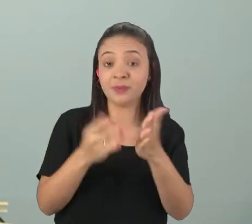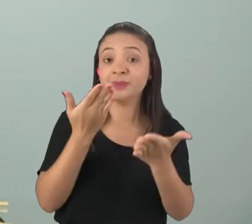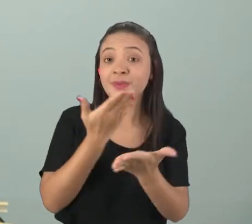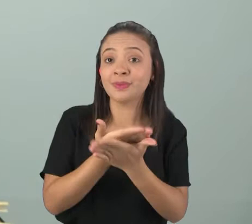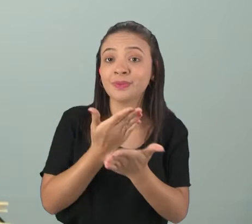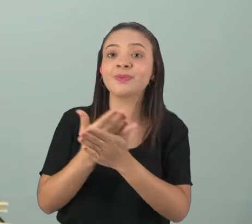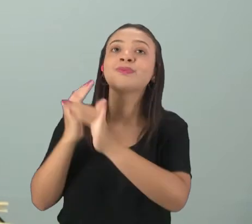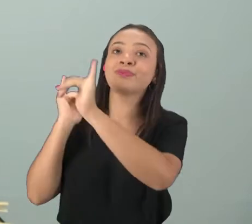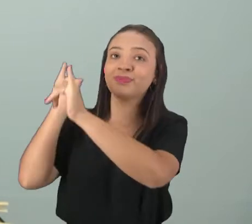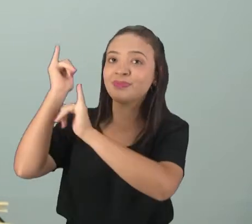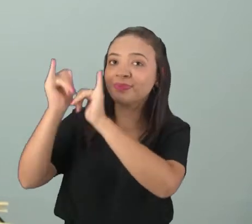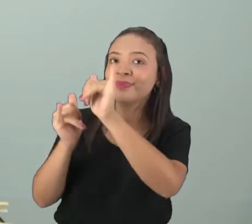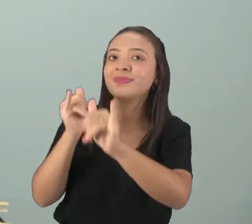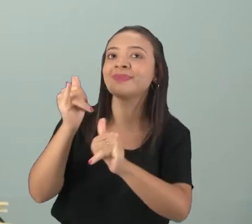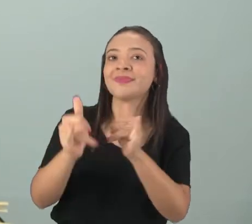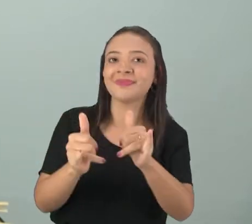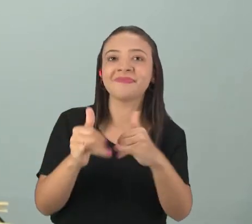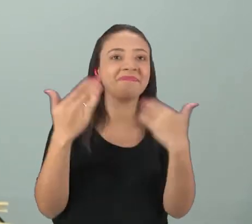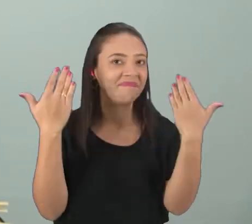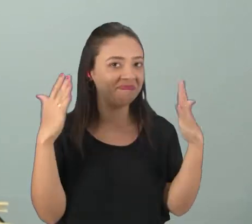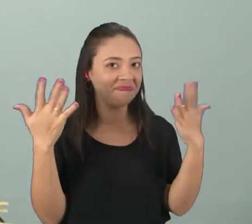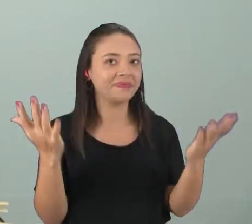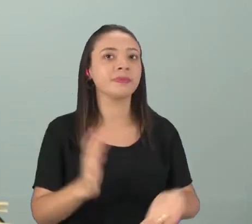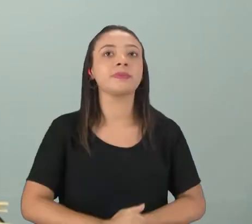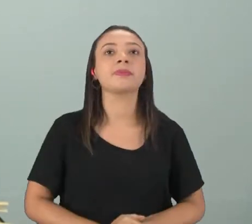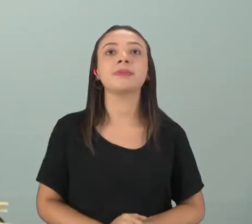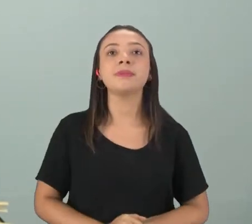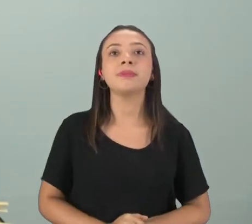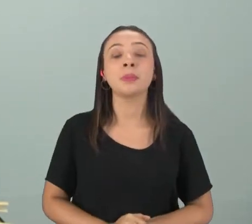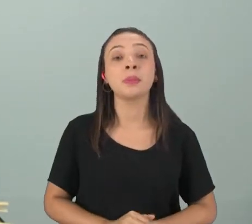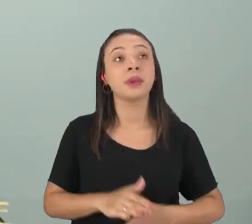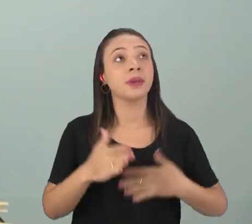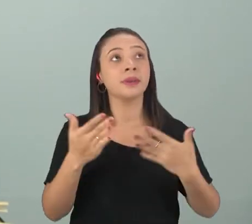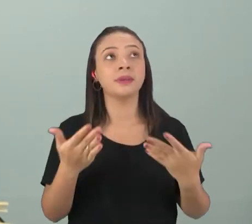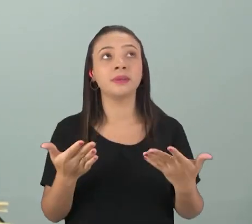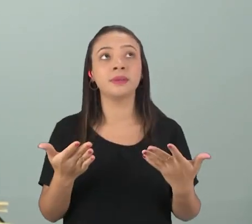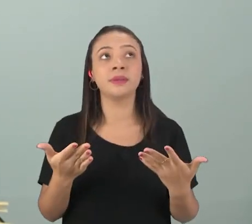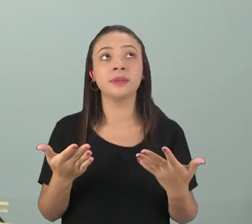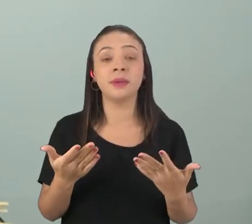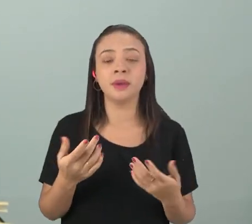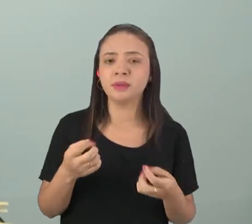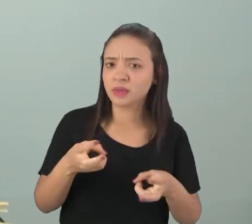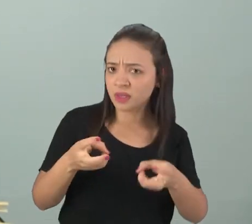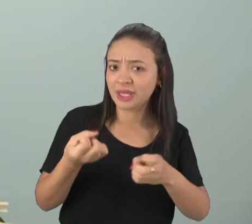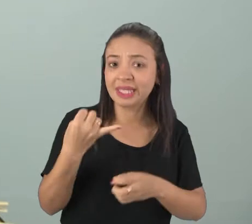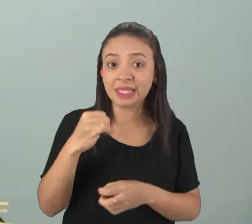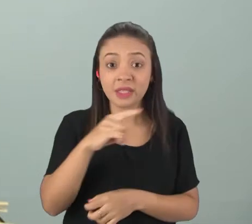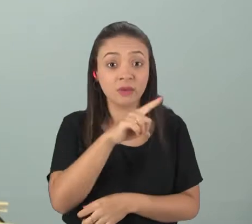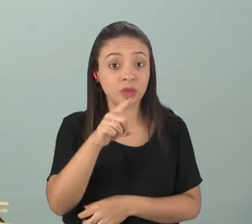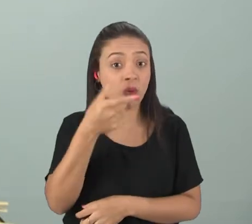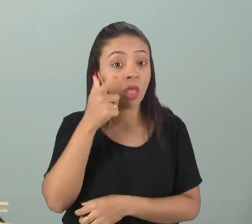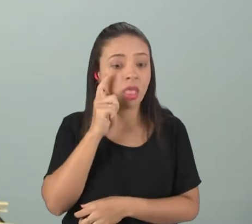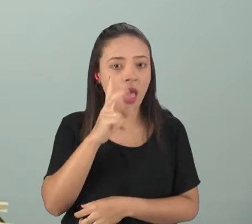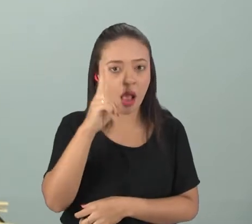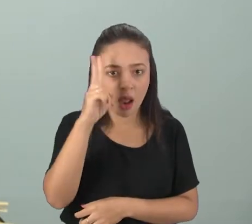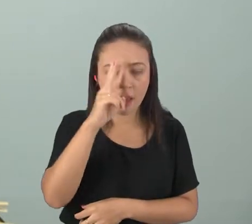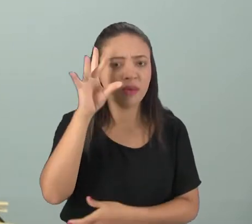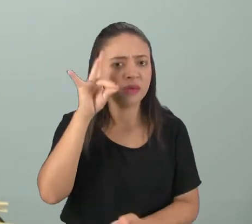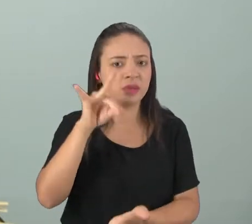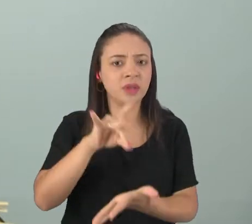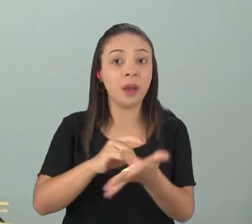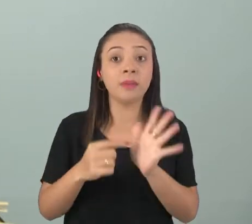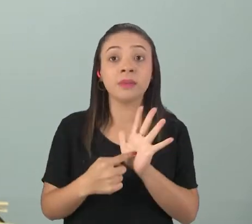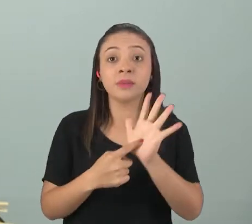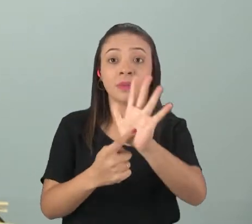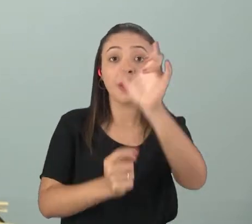vão ser lendas. Muito bem. E para ver se você está aí lembrando mesmo, eu quero te mostrar